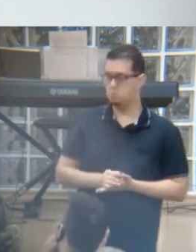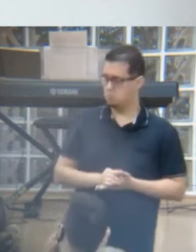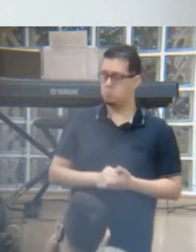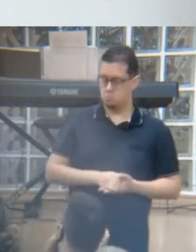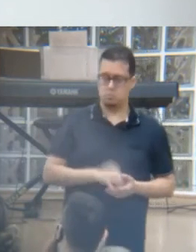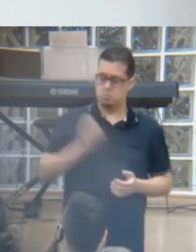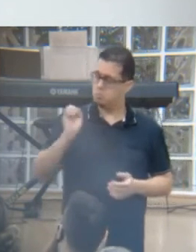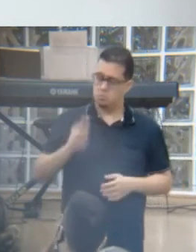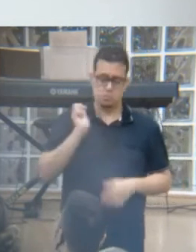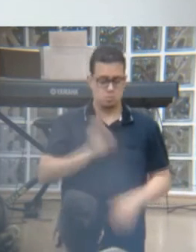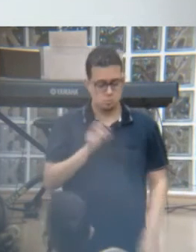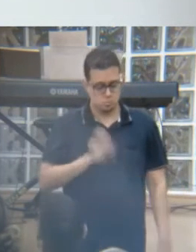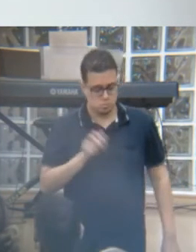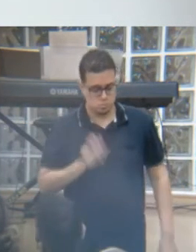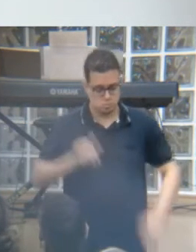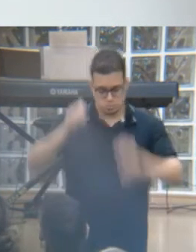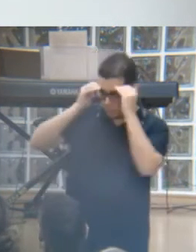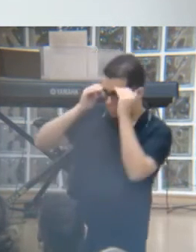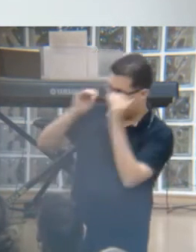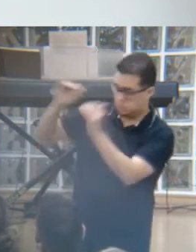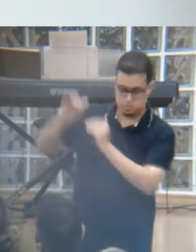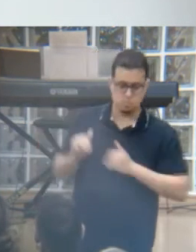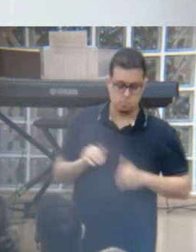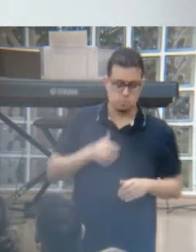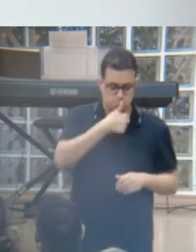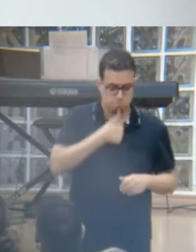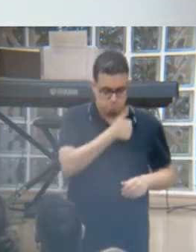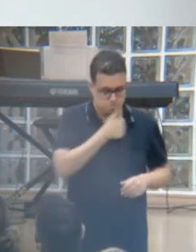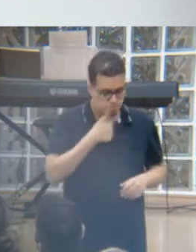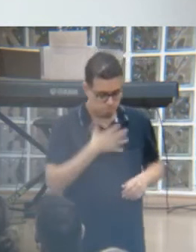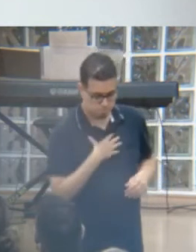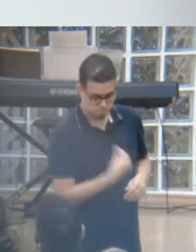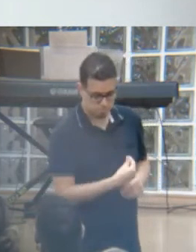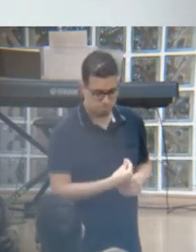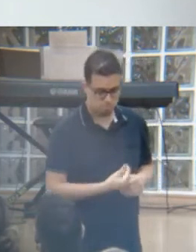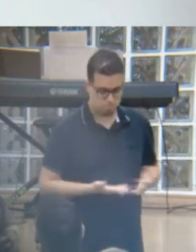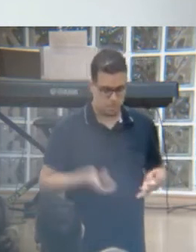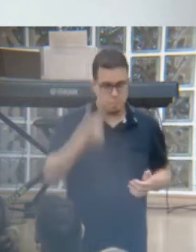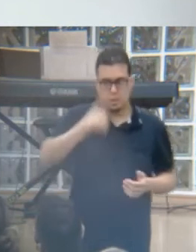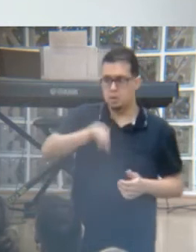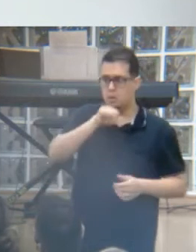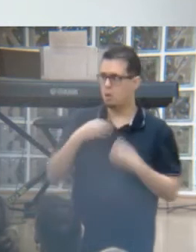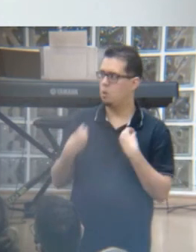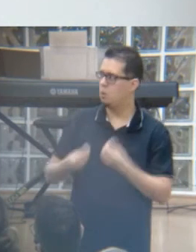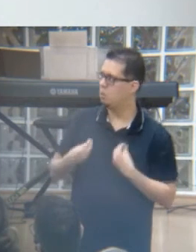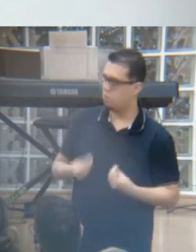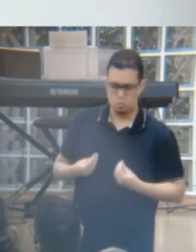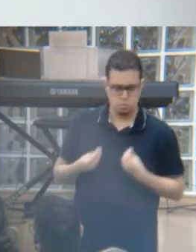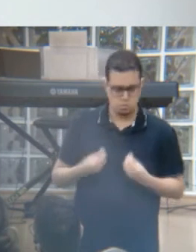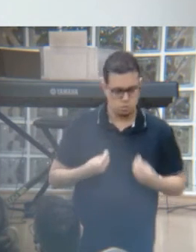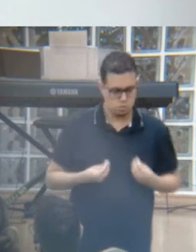e obedece para sacrificar o seu filho. As mães ficam tudo assim, meu Deus.